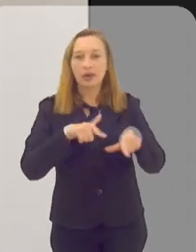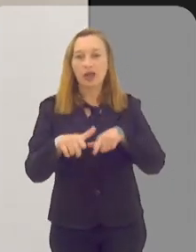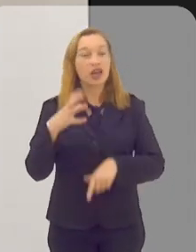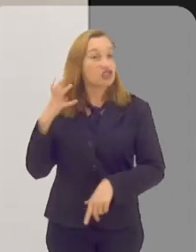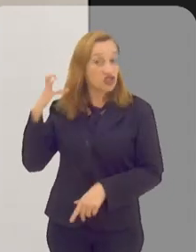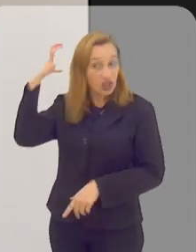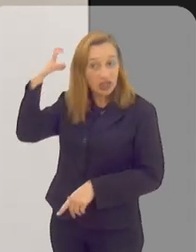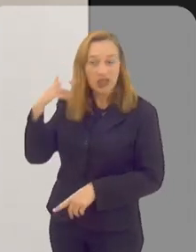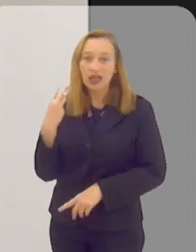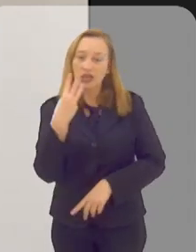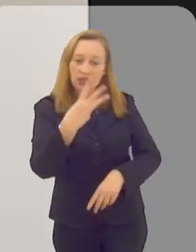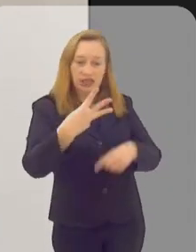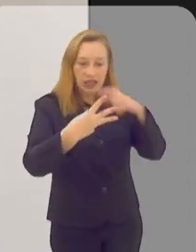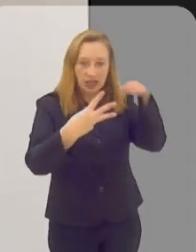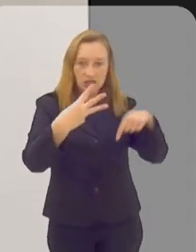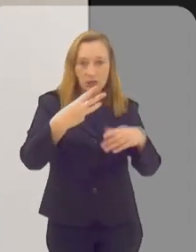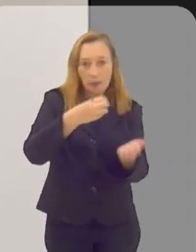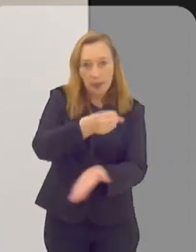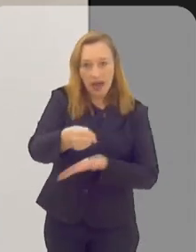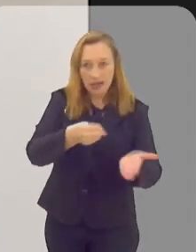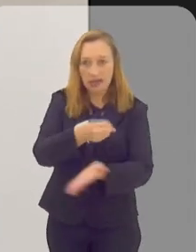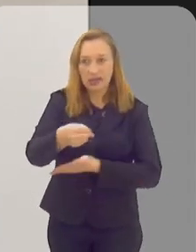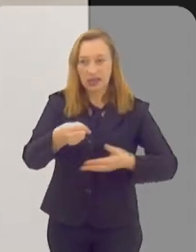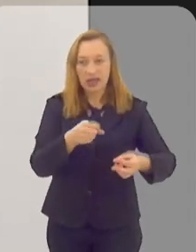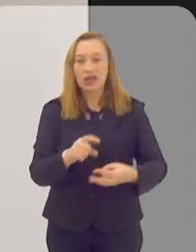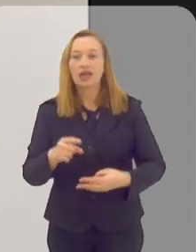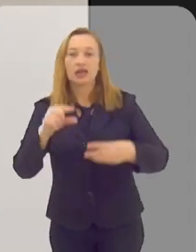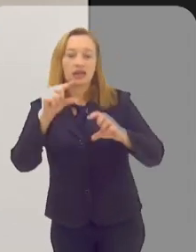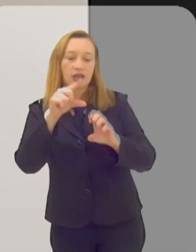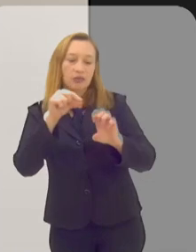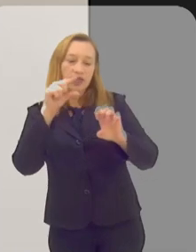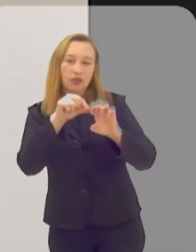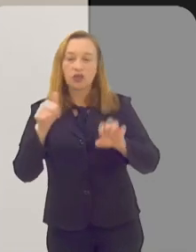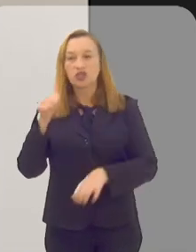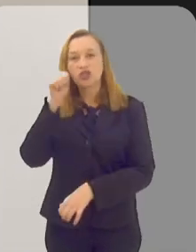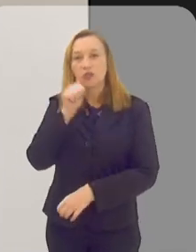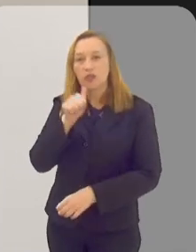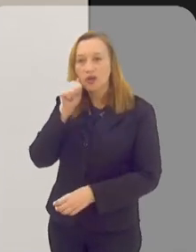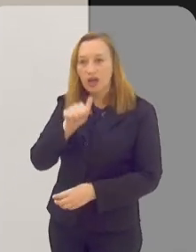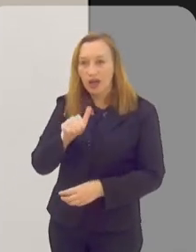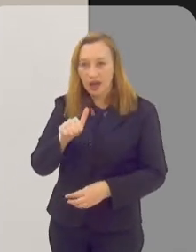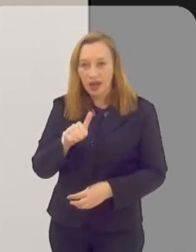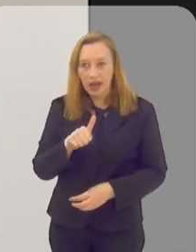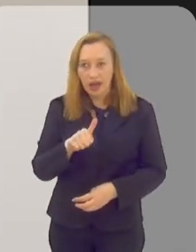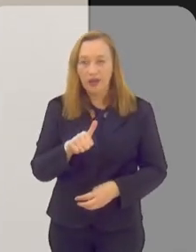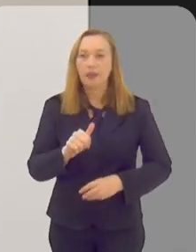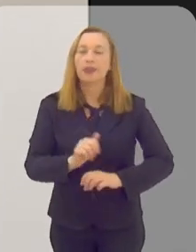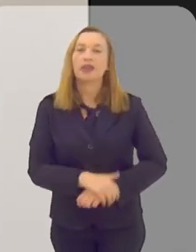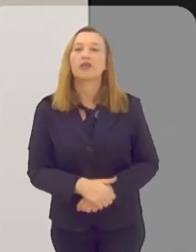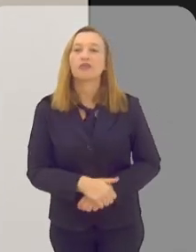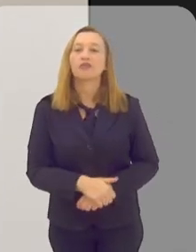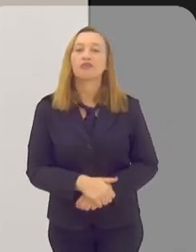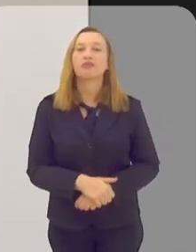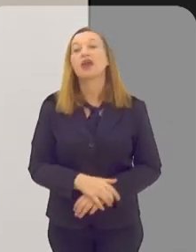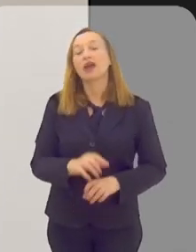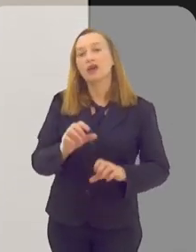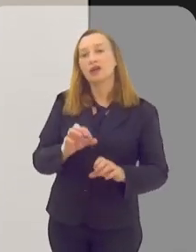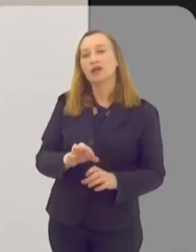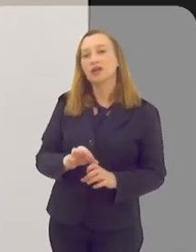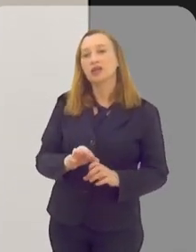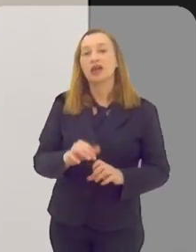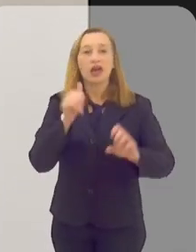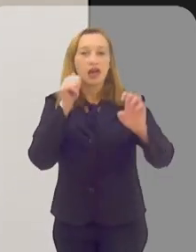principalmente trabalhar, Geisa, em três bases, né? A base do empreendedorismo feminino, seja ele para empreender